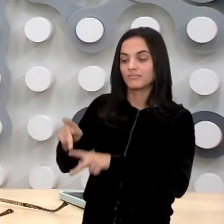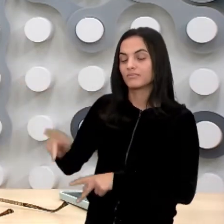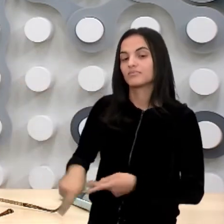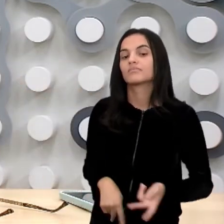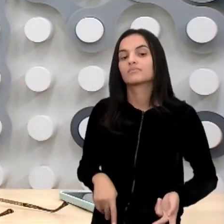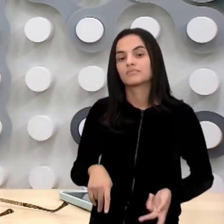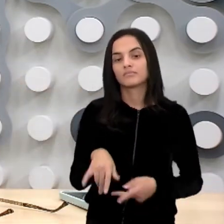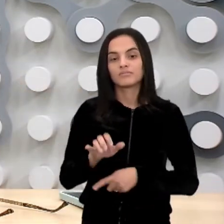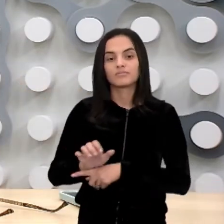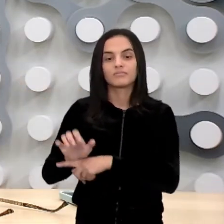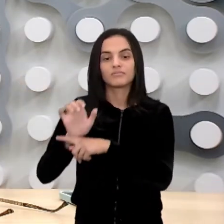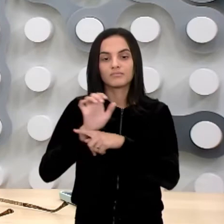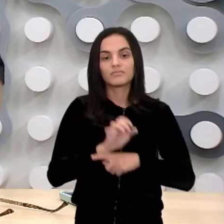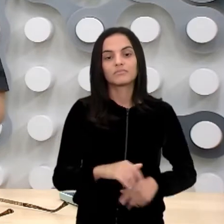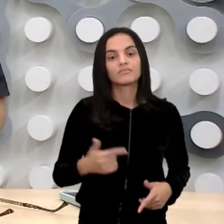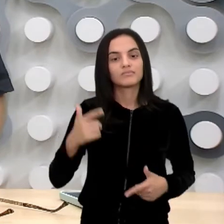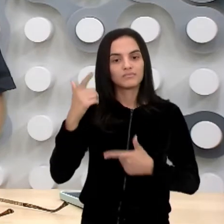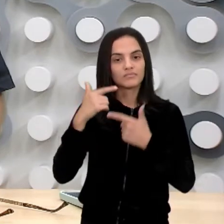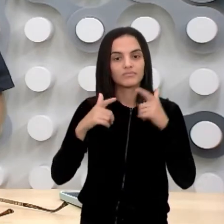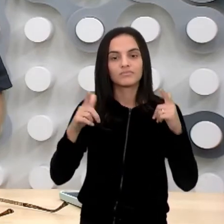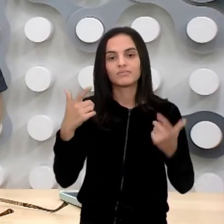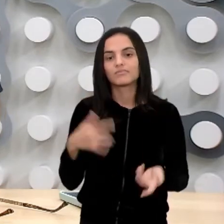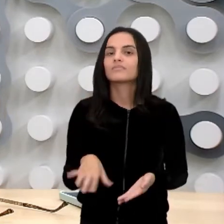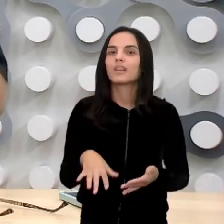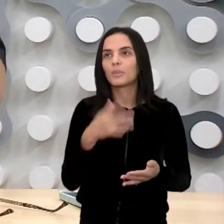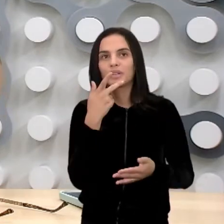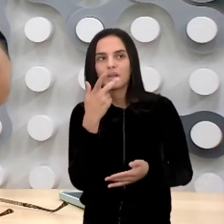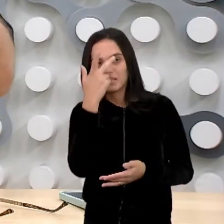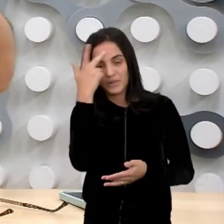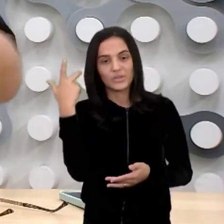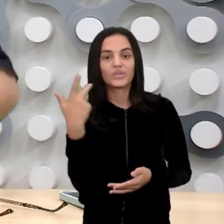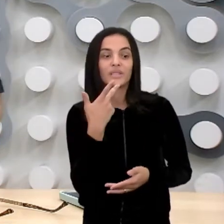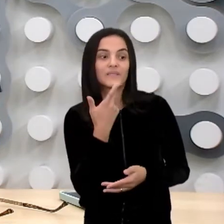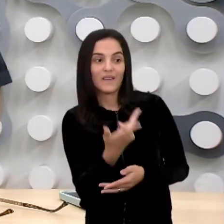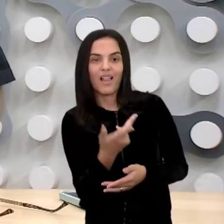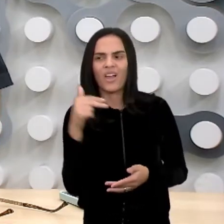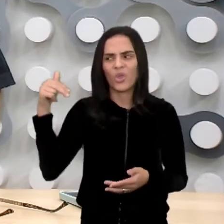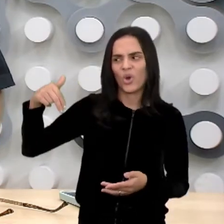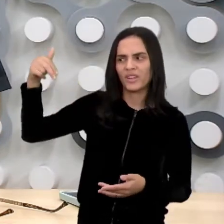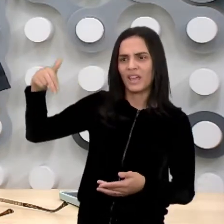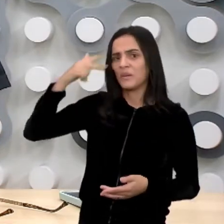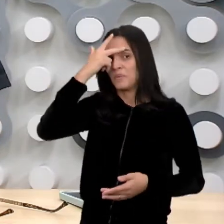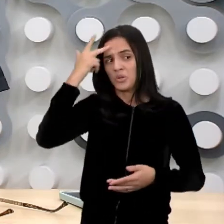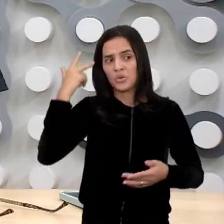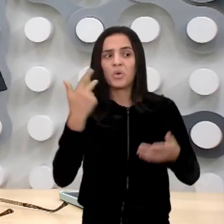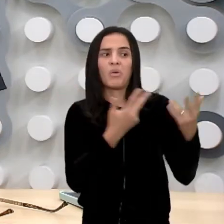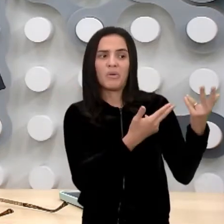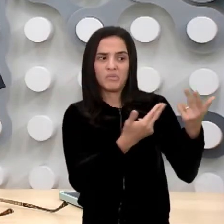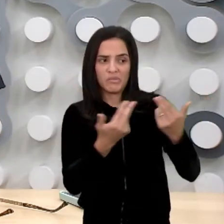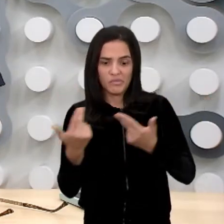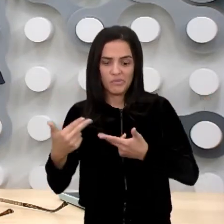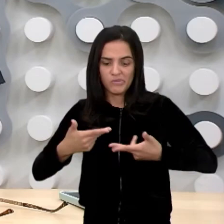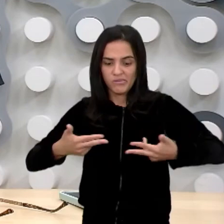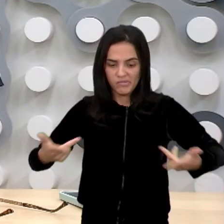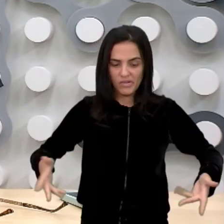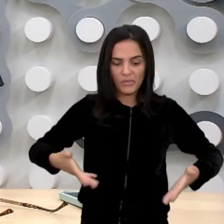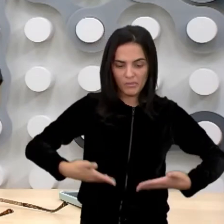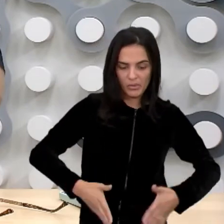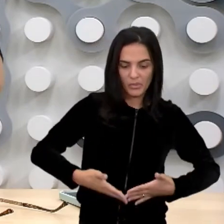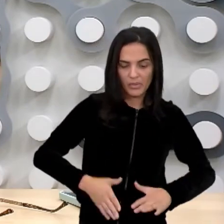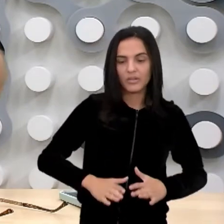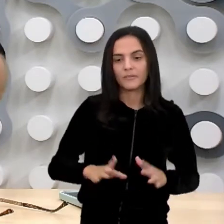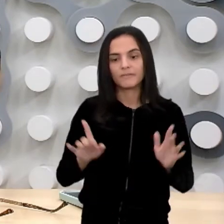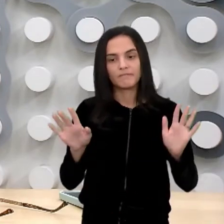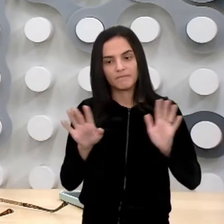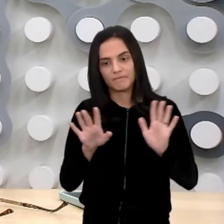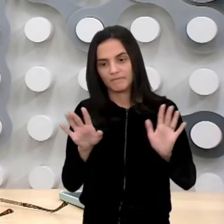com esses estados. Então, sai daquele estereótipo de que tem muito mais, né, crescimento aí de população, né, em todo